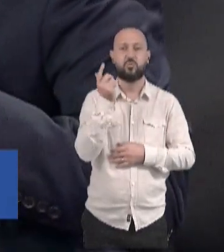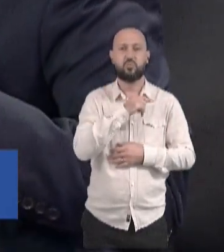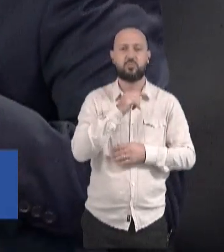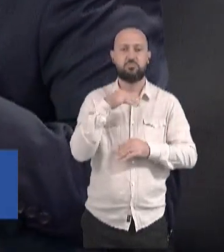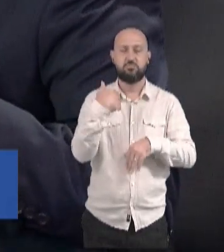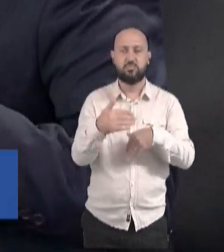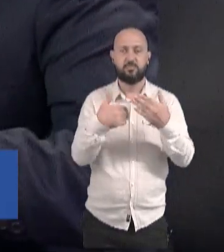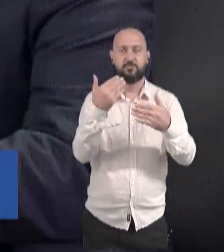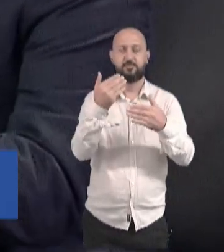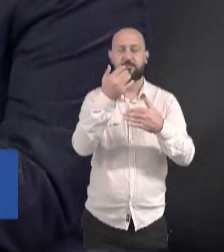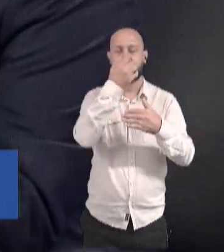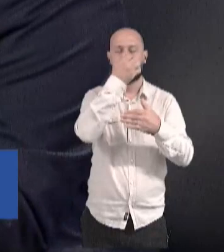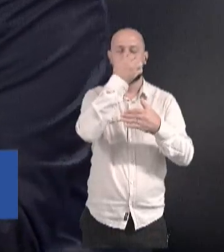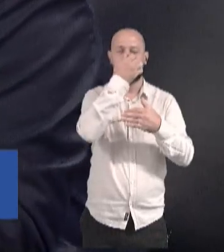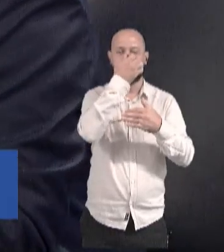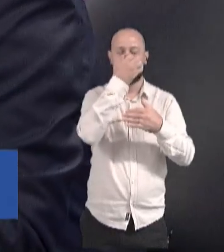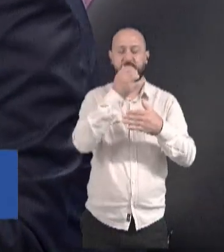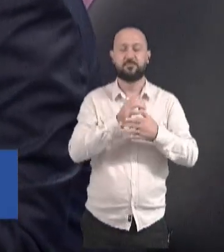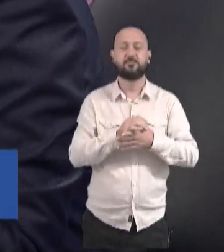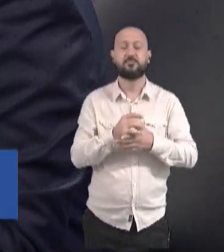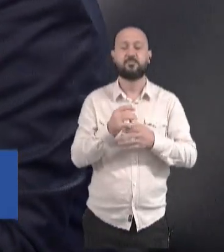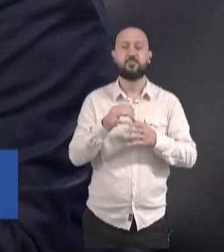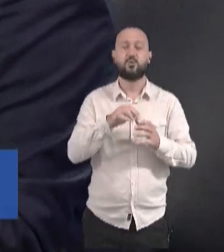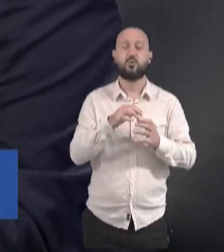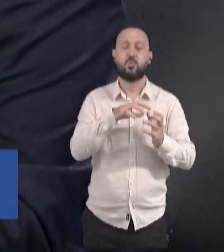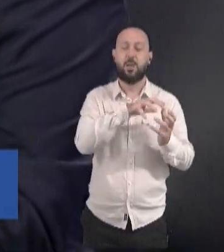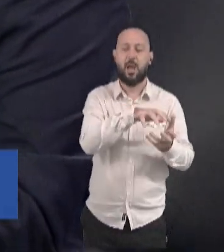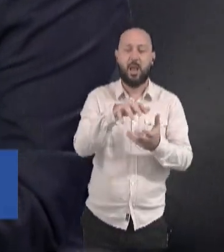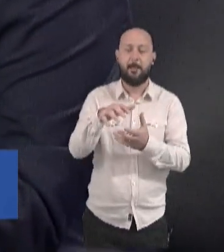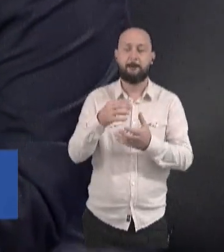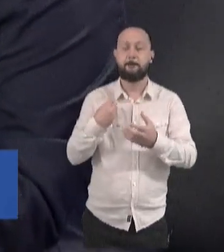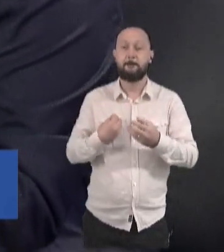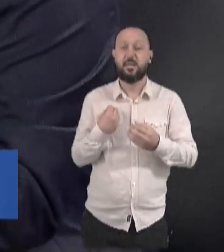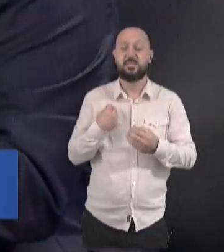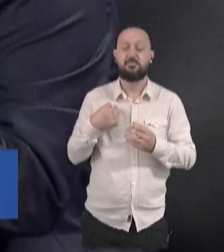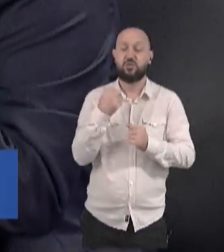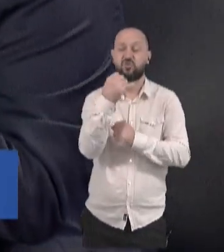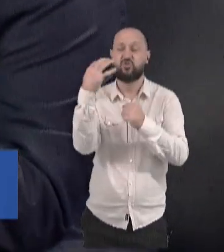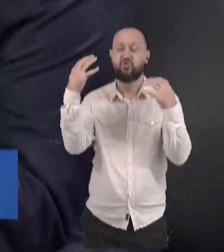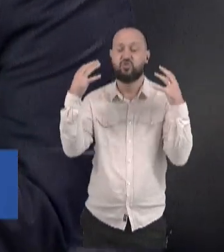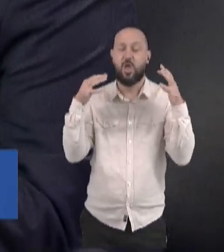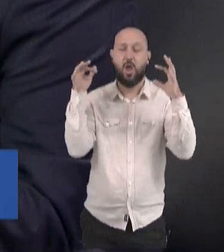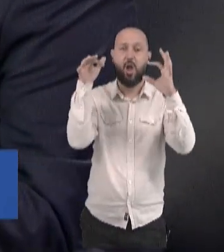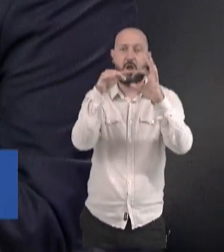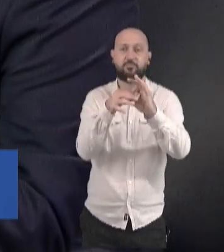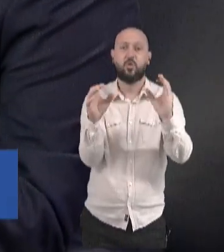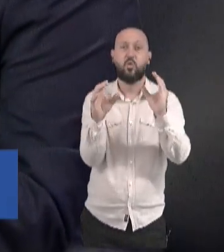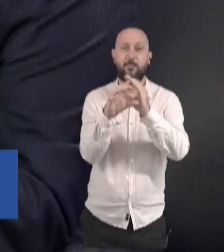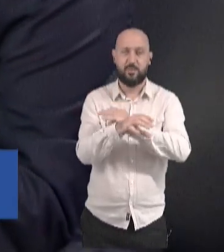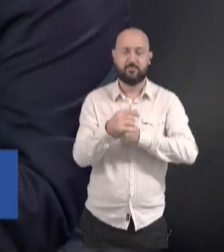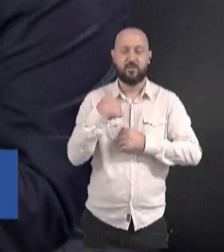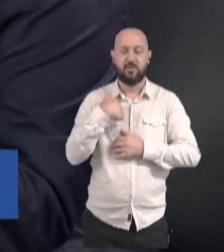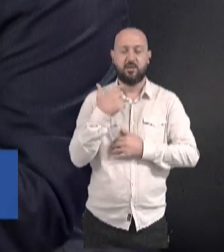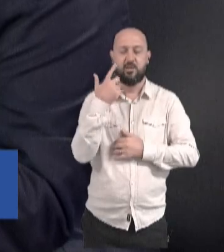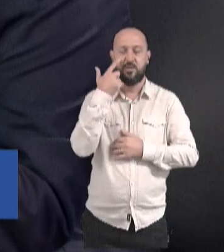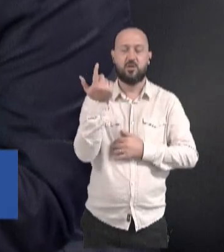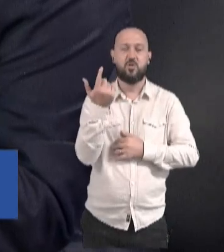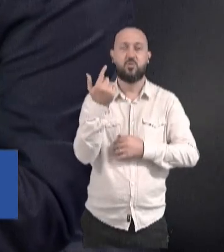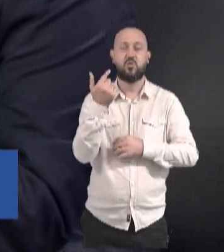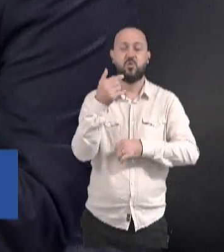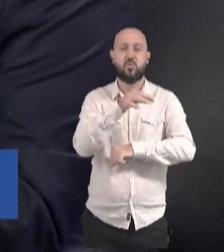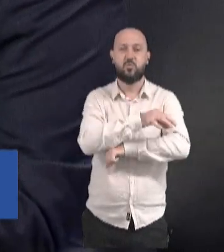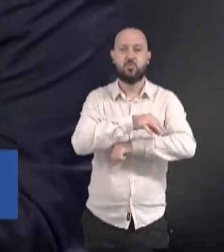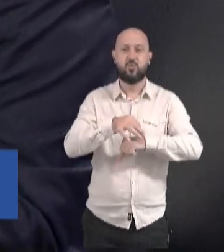conseguimos avançar numa ecologia participativa e integral. Eu, como engenheiro